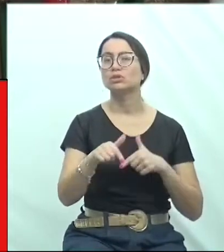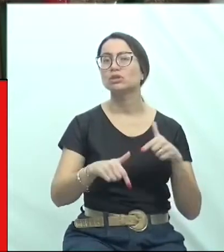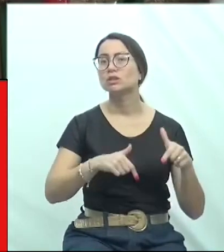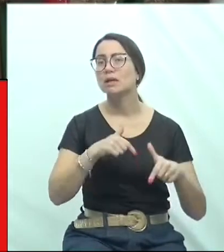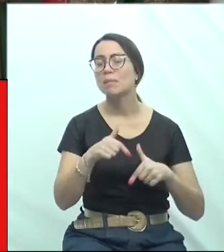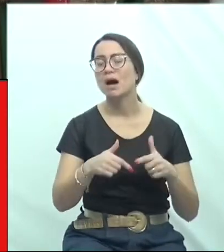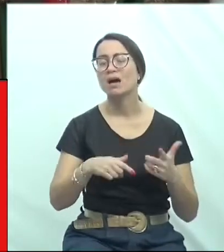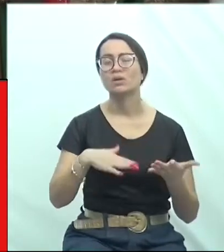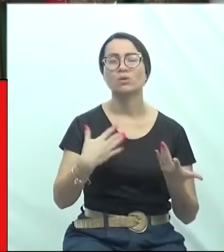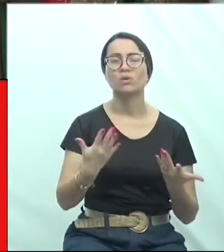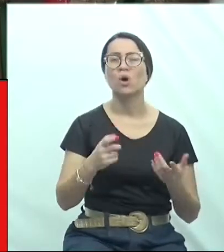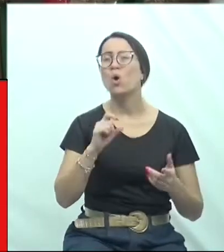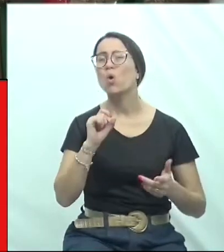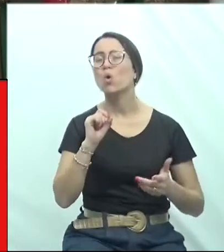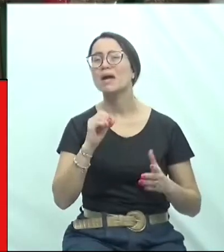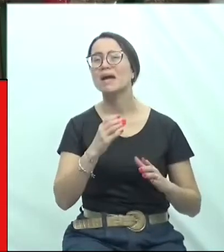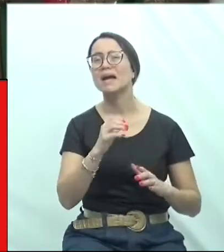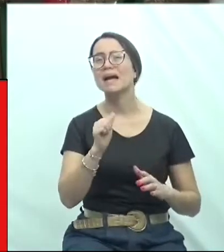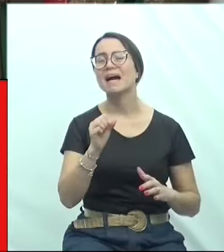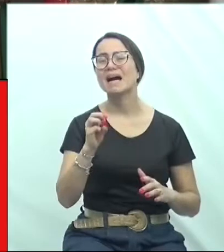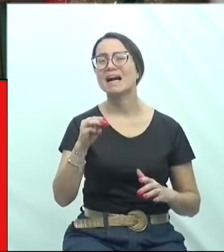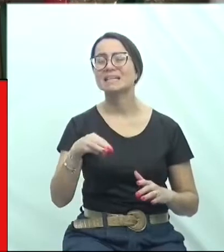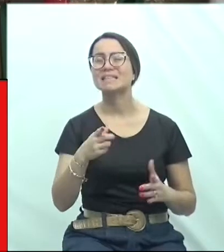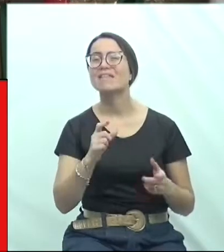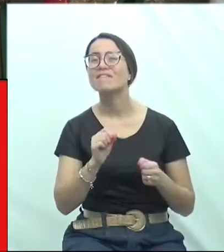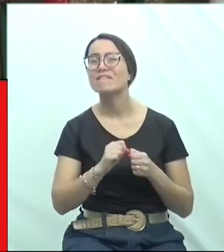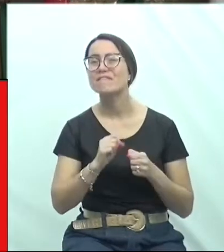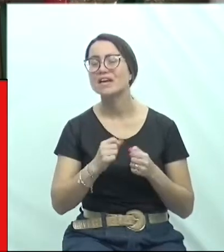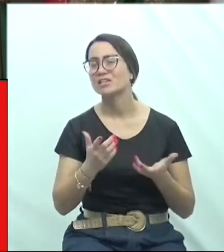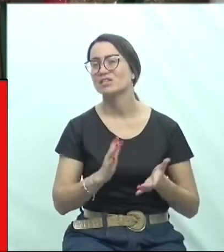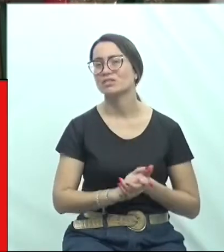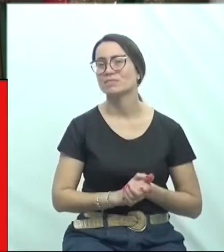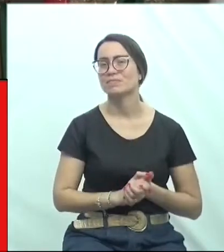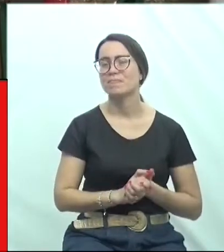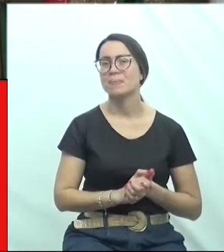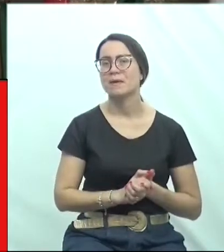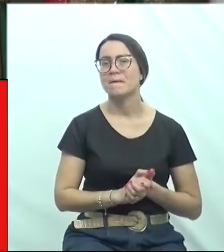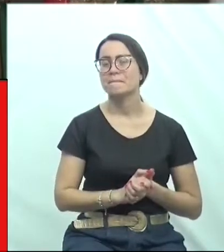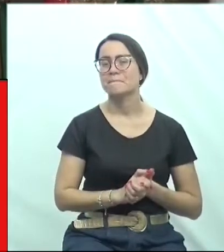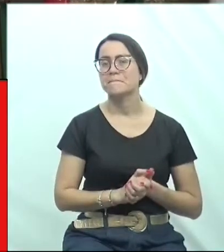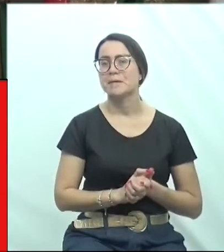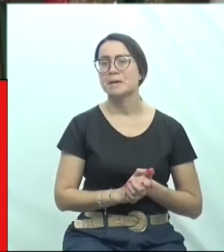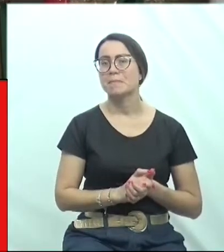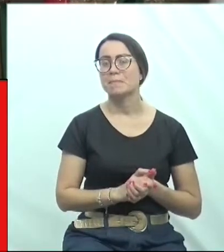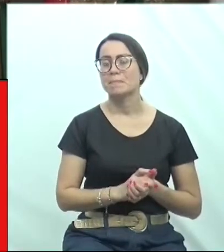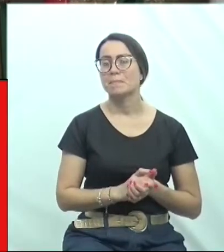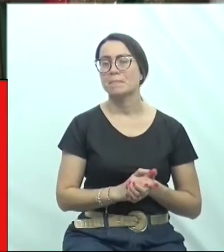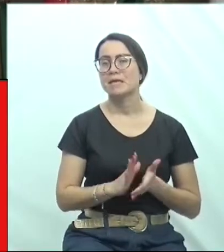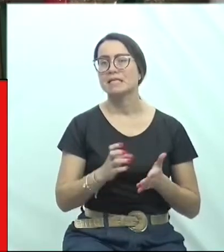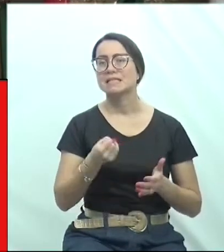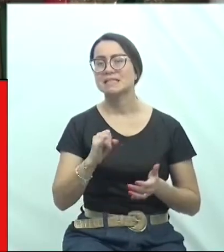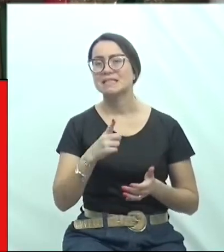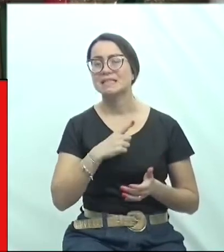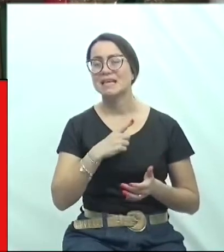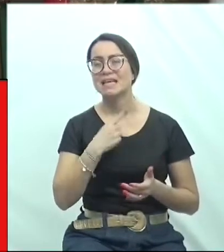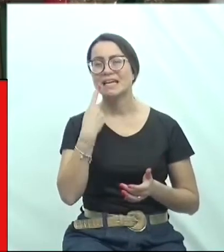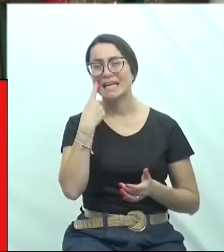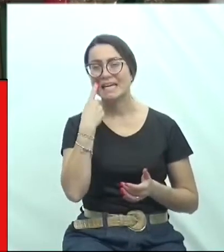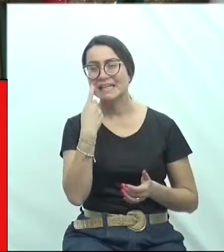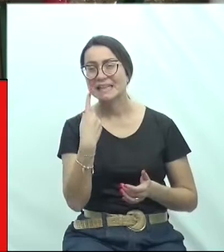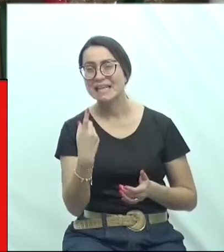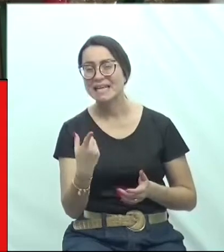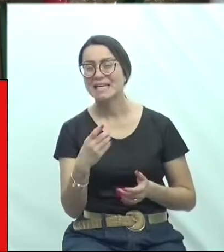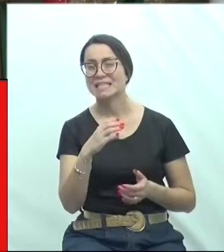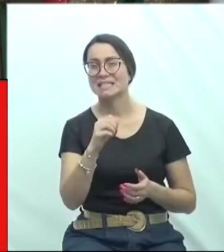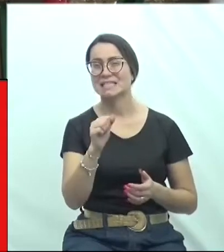entende que não dá para utilizar esse aparelho? Existe algum interesse da Casan em buscar uma alternativa para solucionar